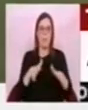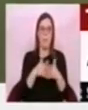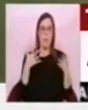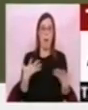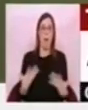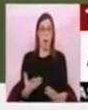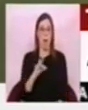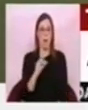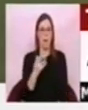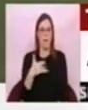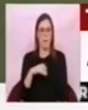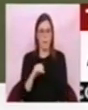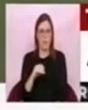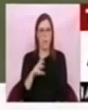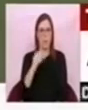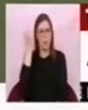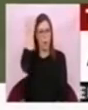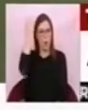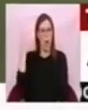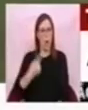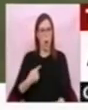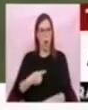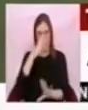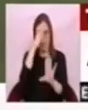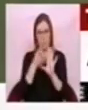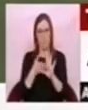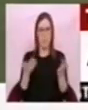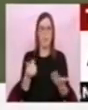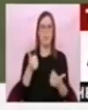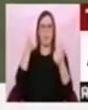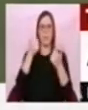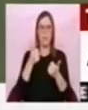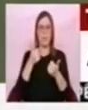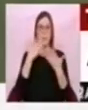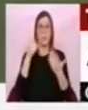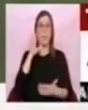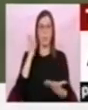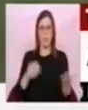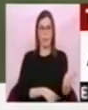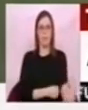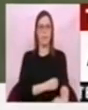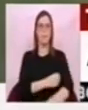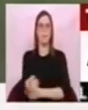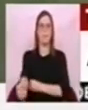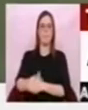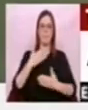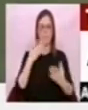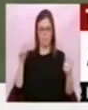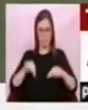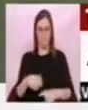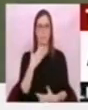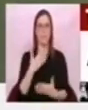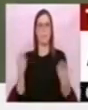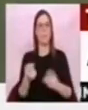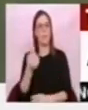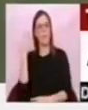está o Francisco Rodrigues, é bastonário da Ordem dos Psicólogos. Muito bom dia, muito boa tarde, Francisco. Agradeço já a presença.